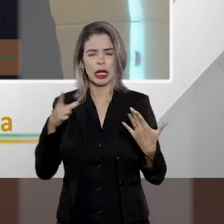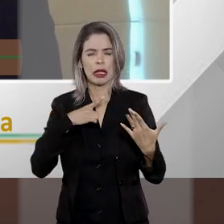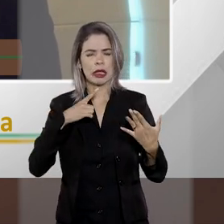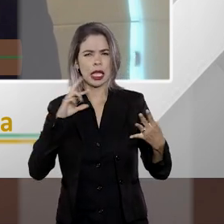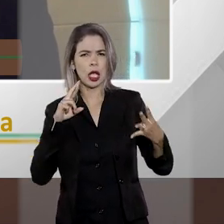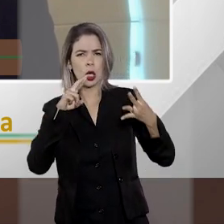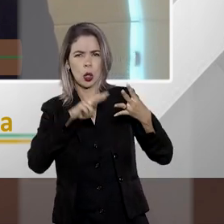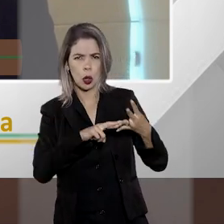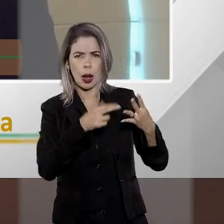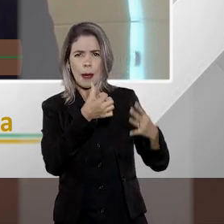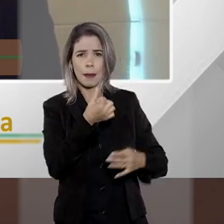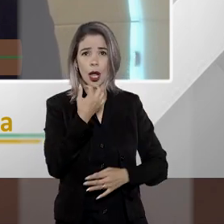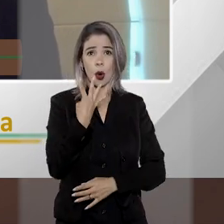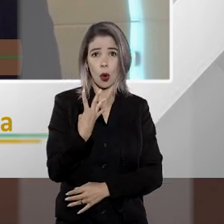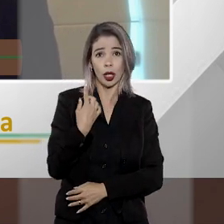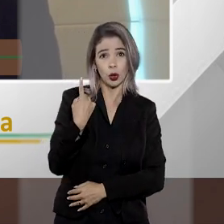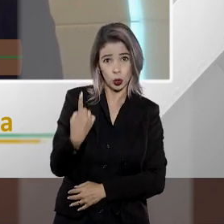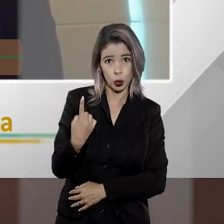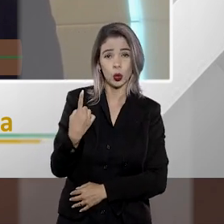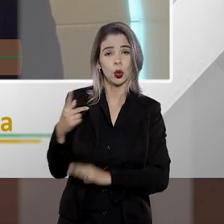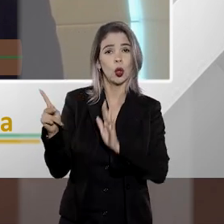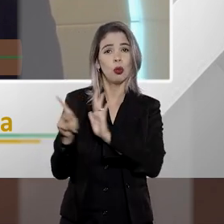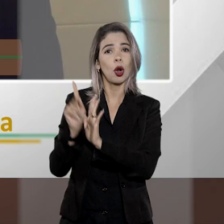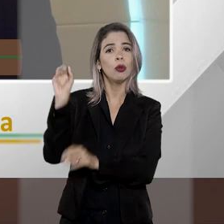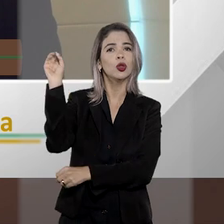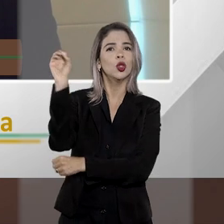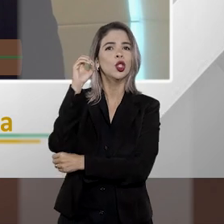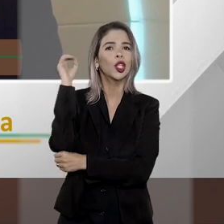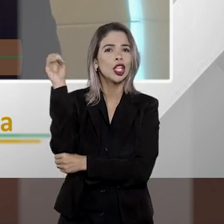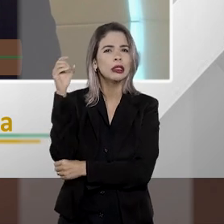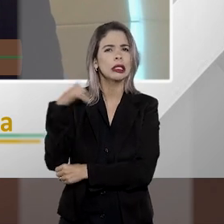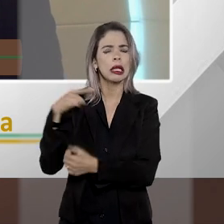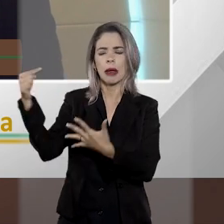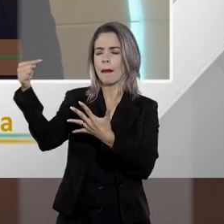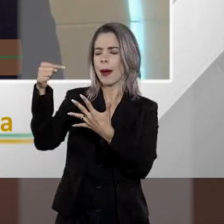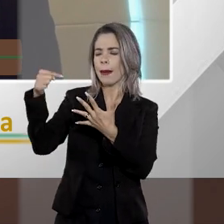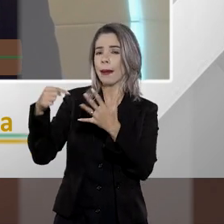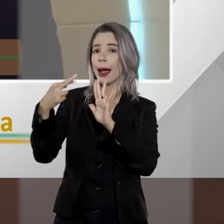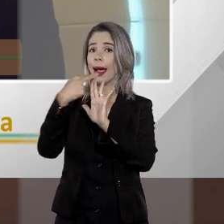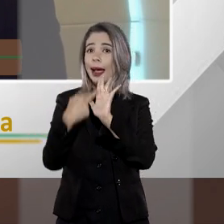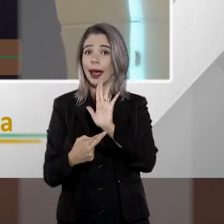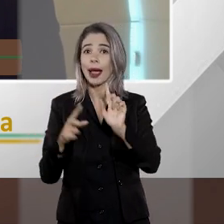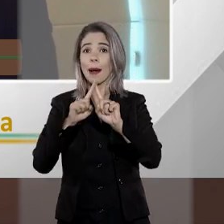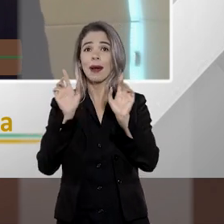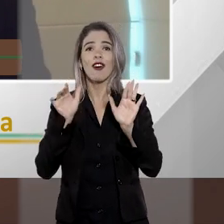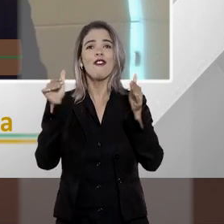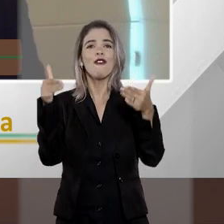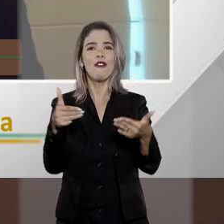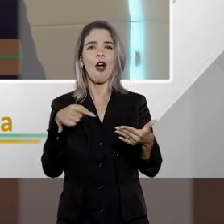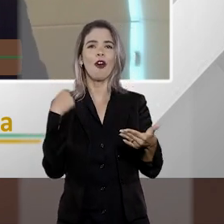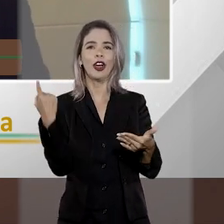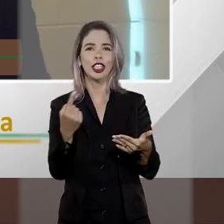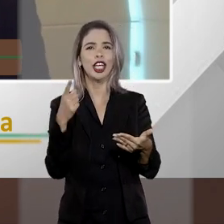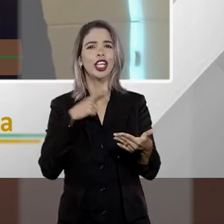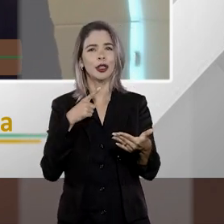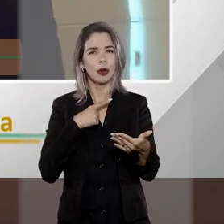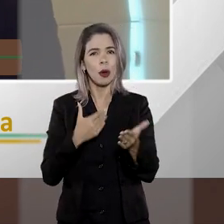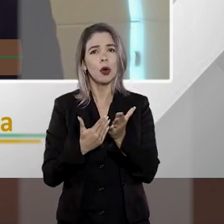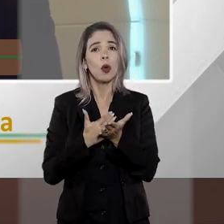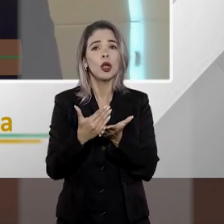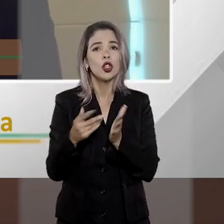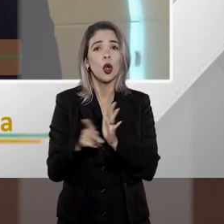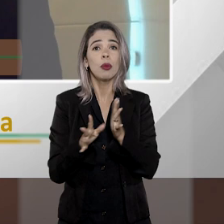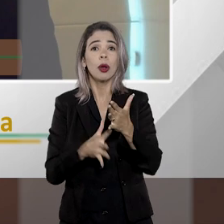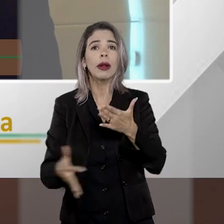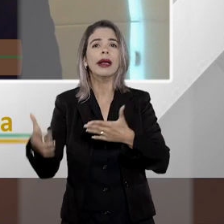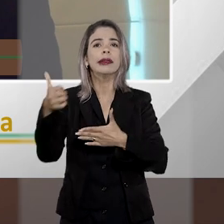extraordinário 641320, do Rio Grande do Sul, estabeleceu uma série de diretrizes. Mas aqui o nosso foco, inclusive que originou, né, a